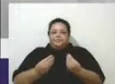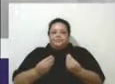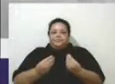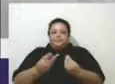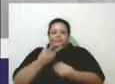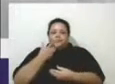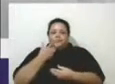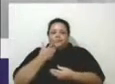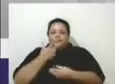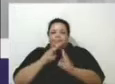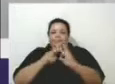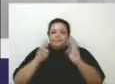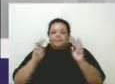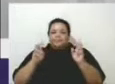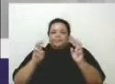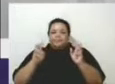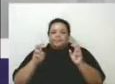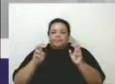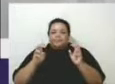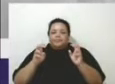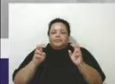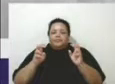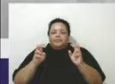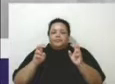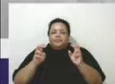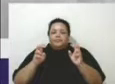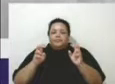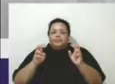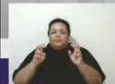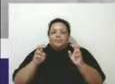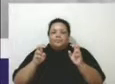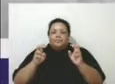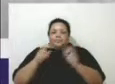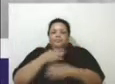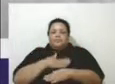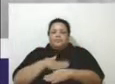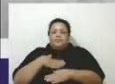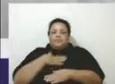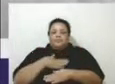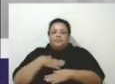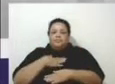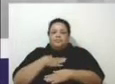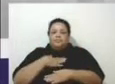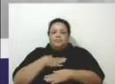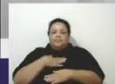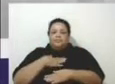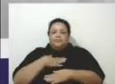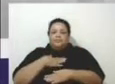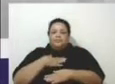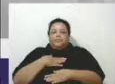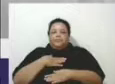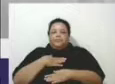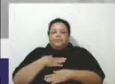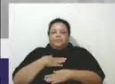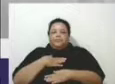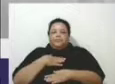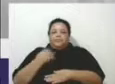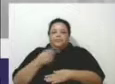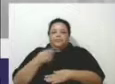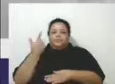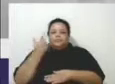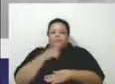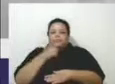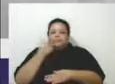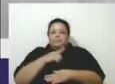desse assunto e é é muito gratificante saber que que a gente conseguiu chegar nisso